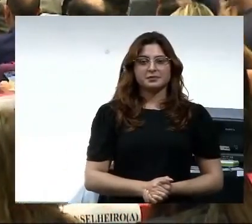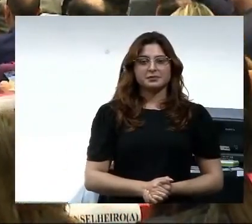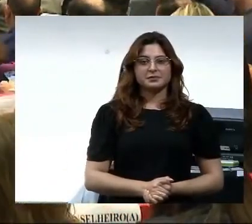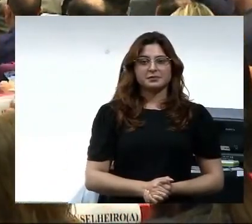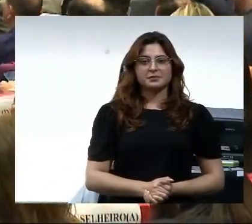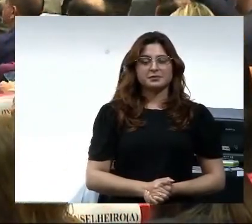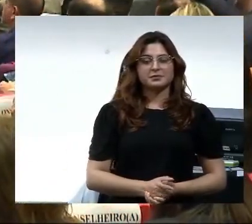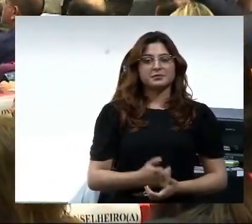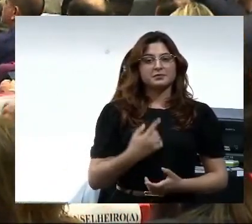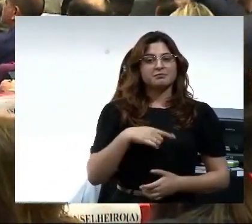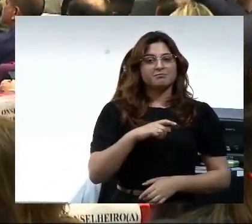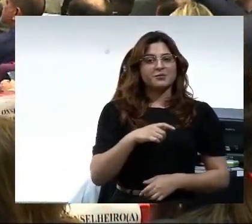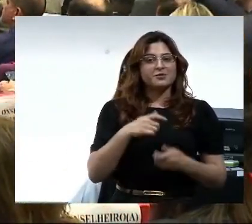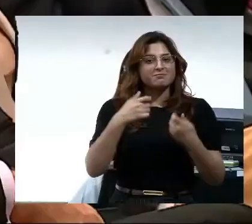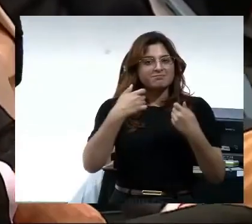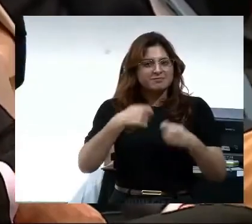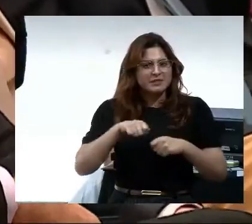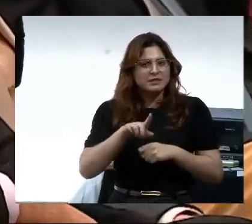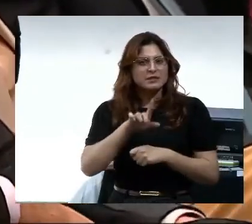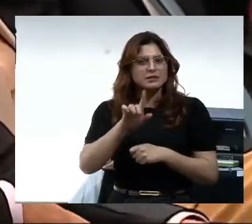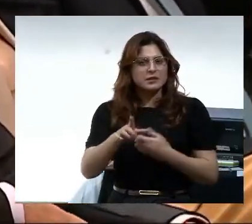Devemos a sua sensibilidade